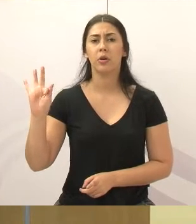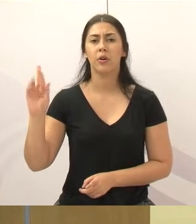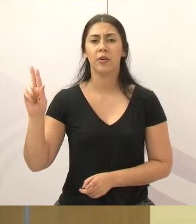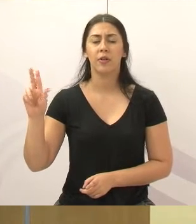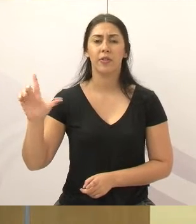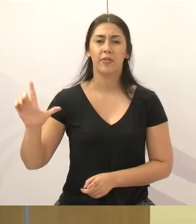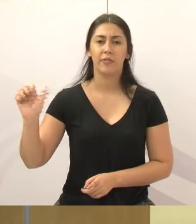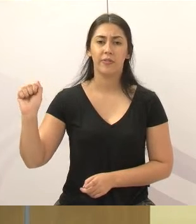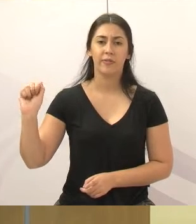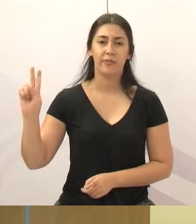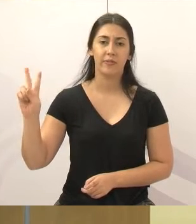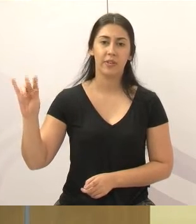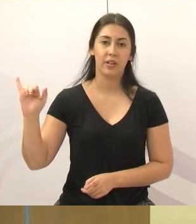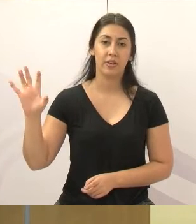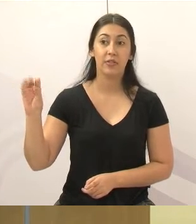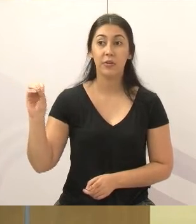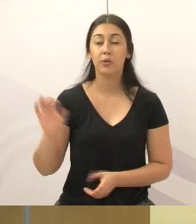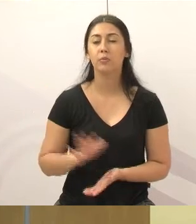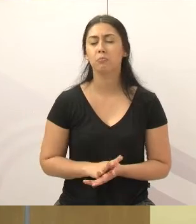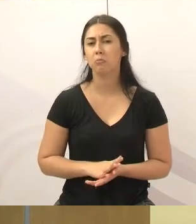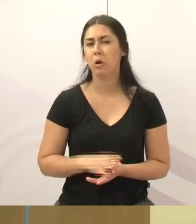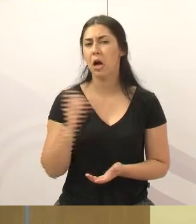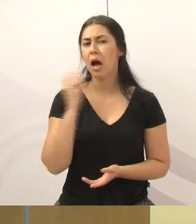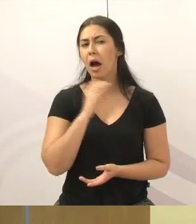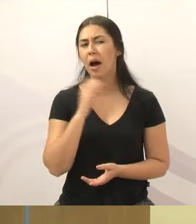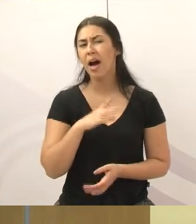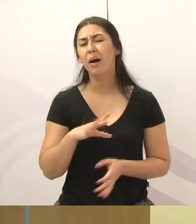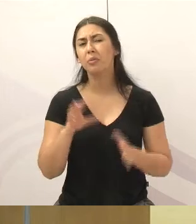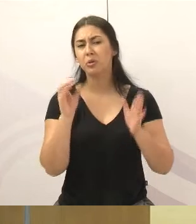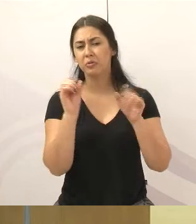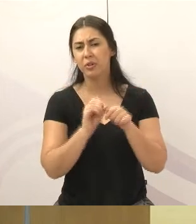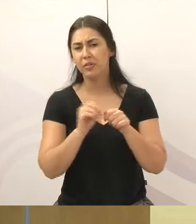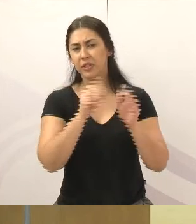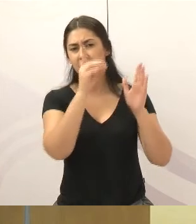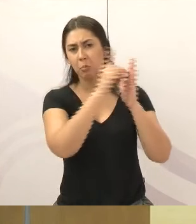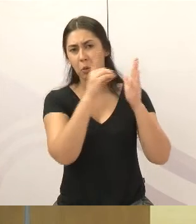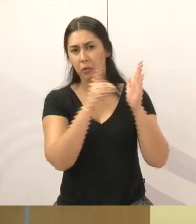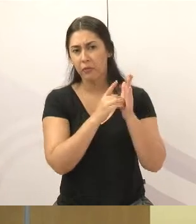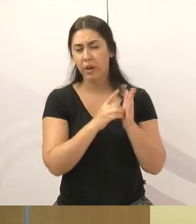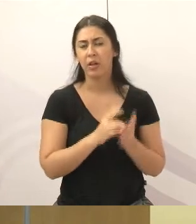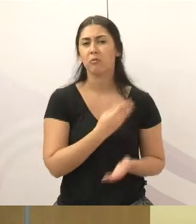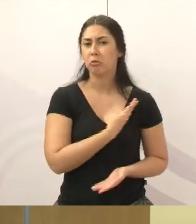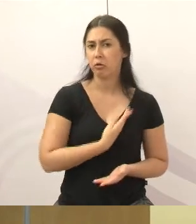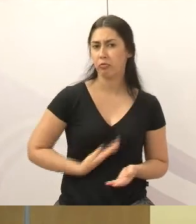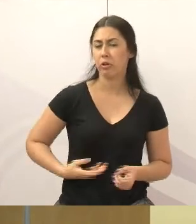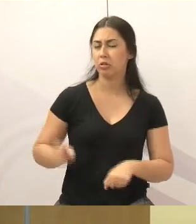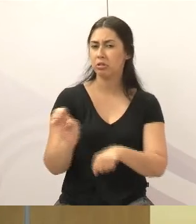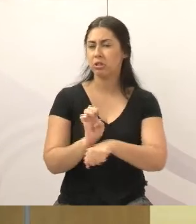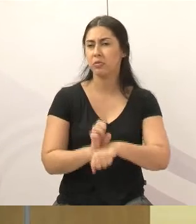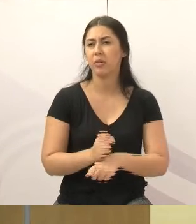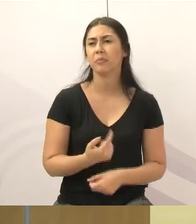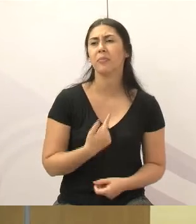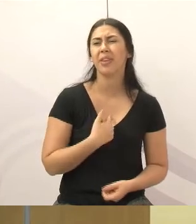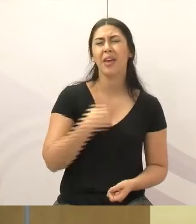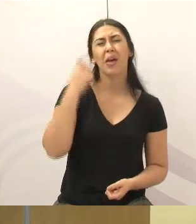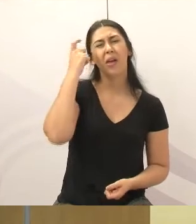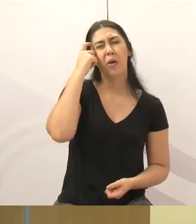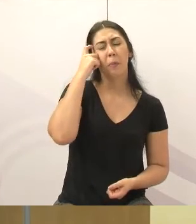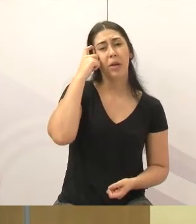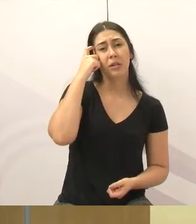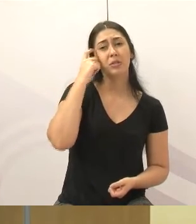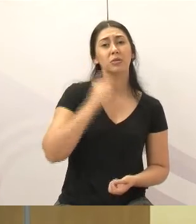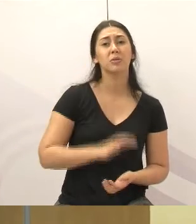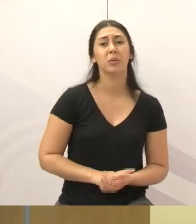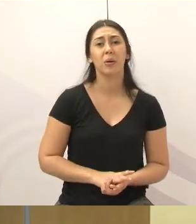que o governo estadual logo deve estar soltando um decreto. E aí quando a gente fala, no meu ponto de vista, que deveria ser um decreto do